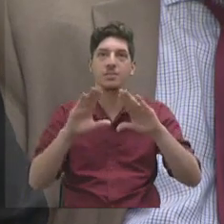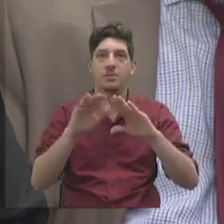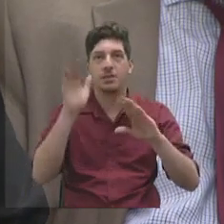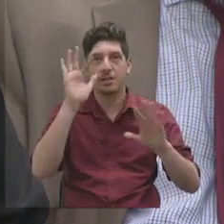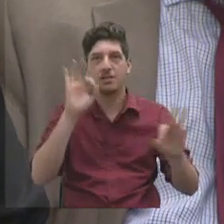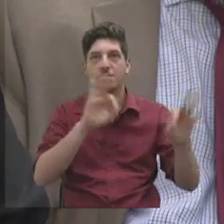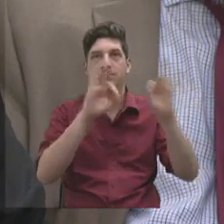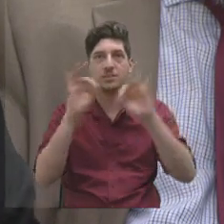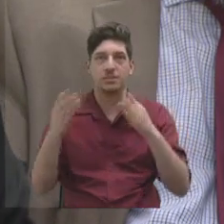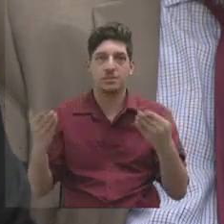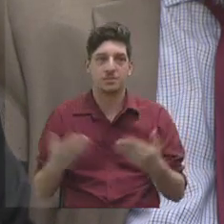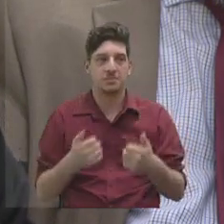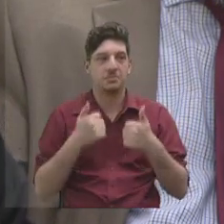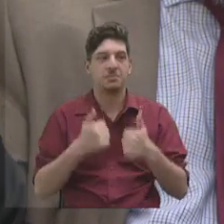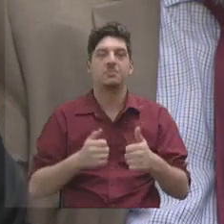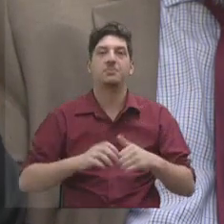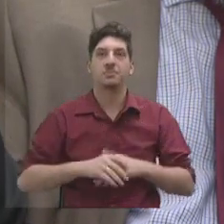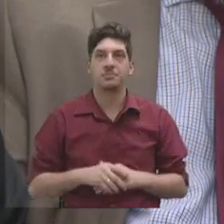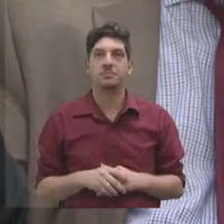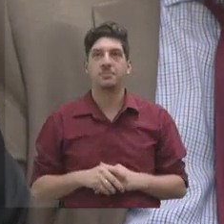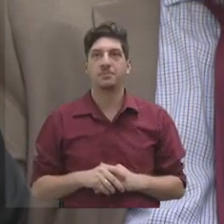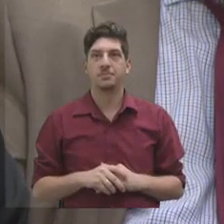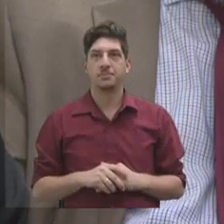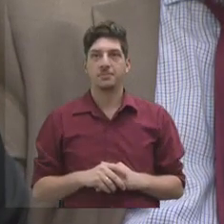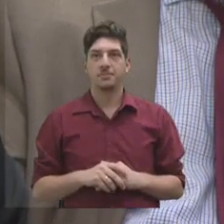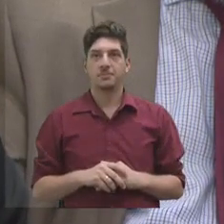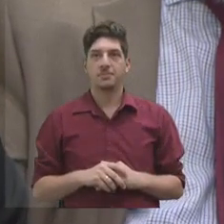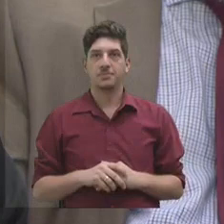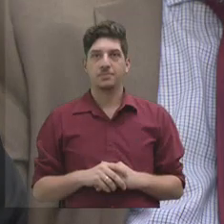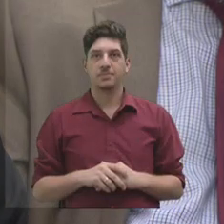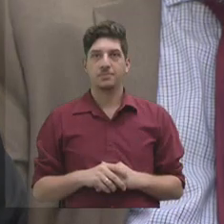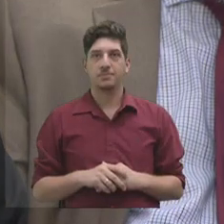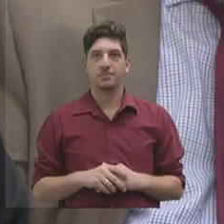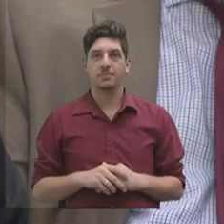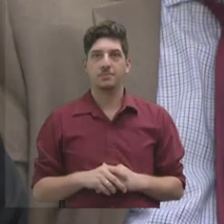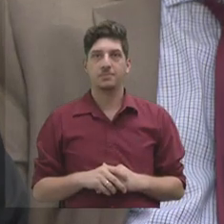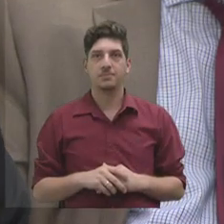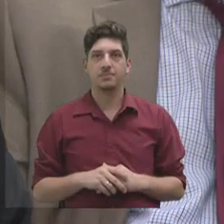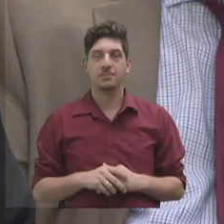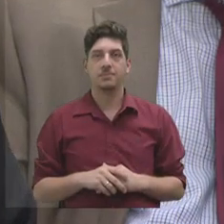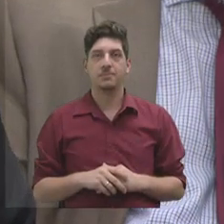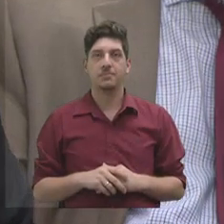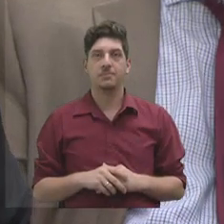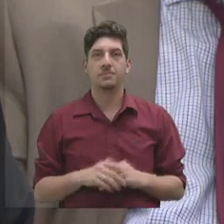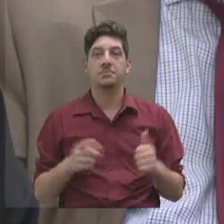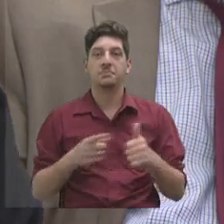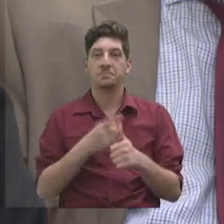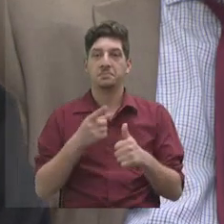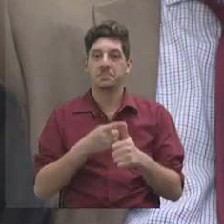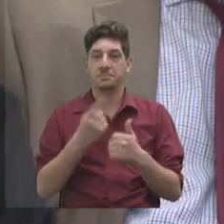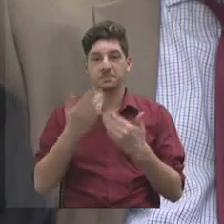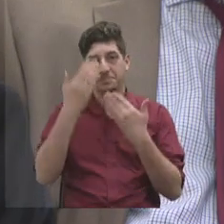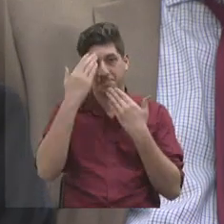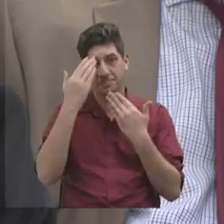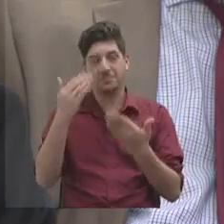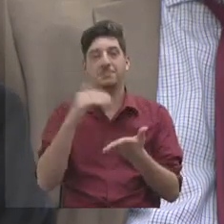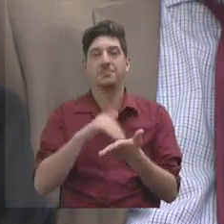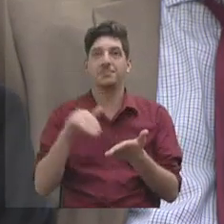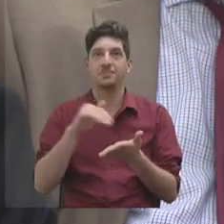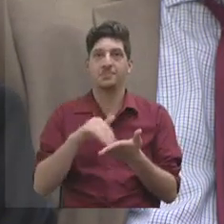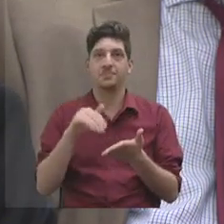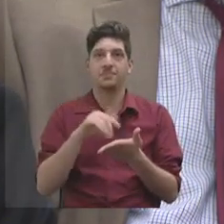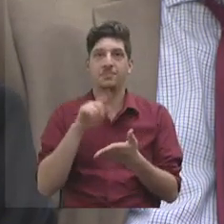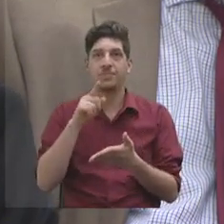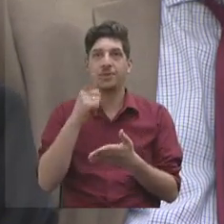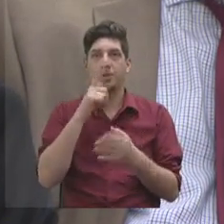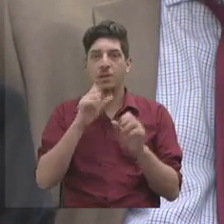momento primeiro o secretário quero aqui agradecê-lo pela articulação que o